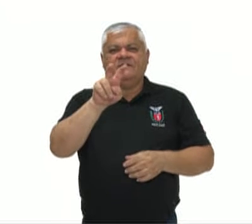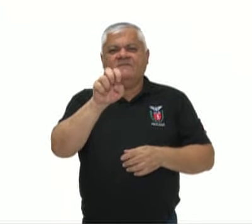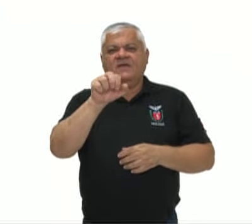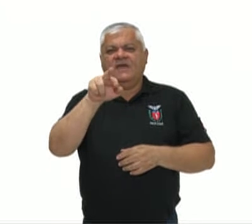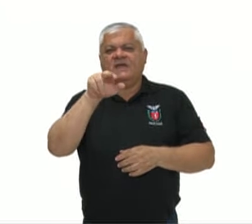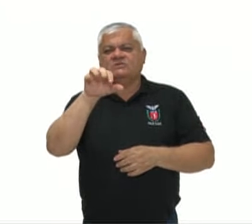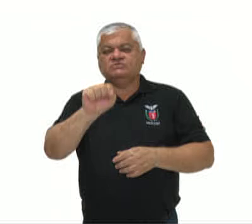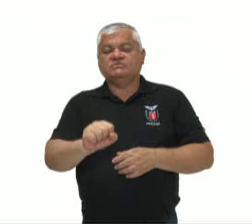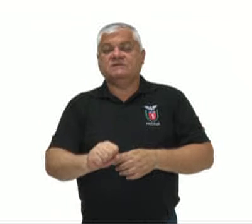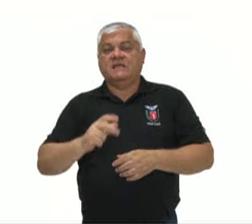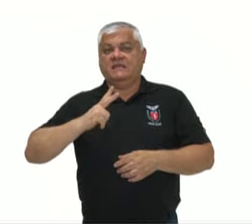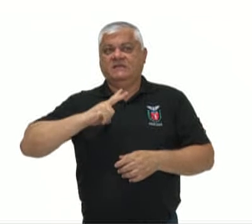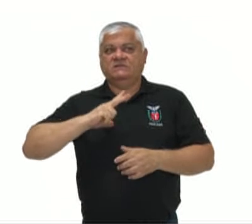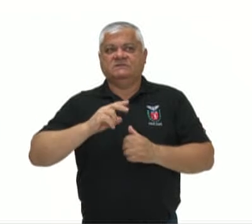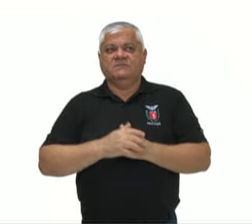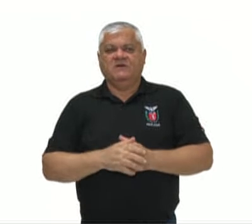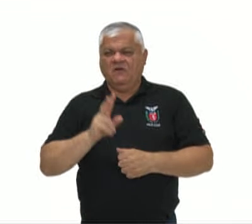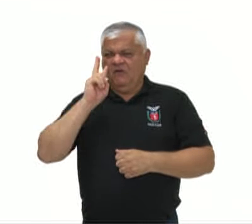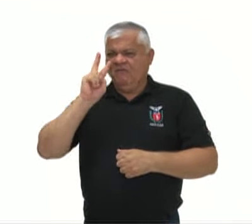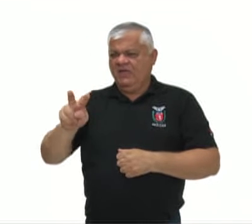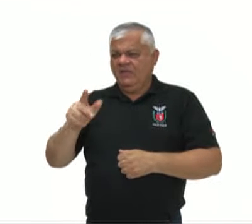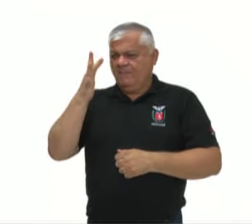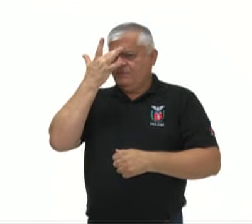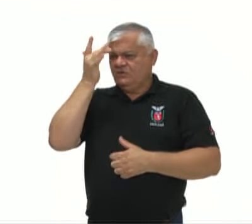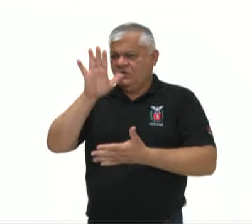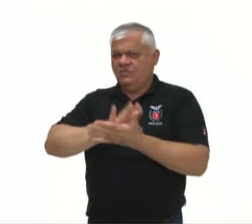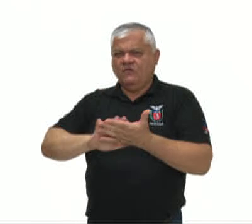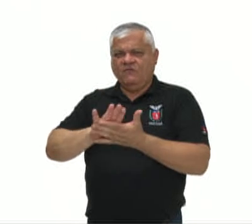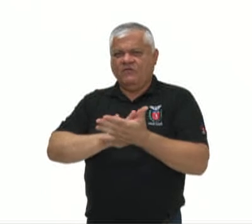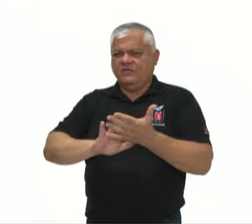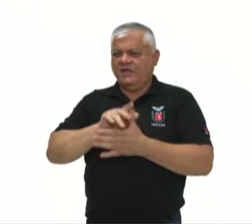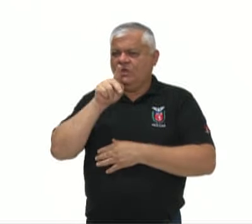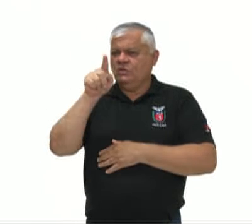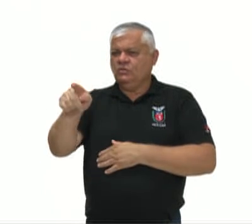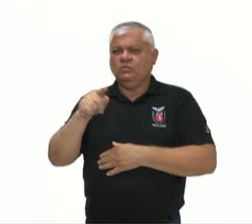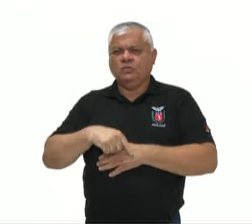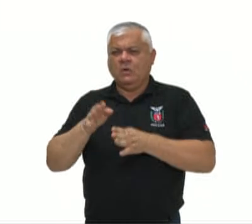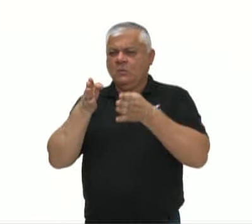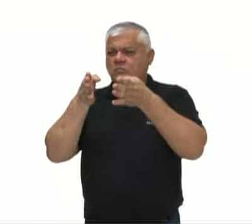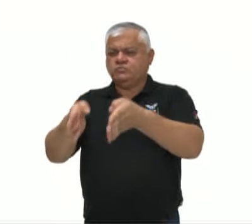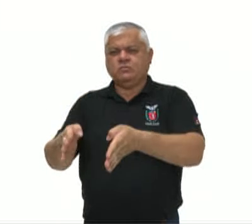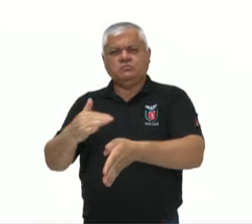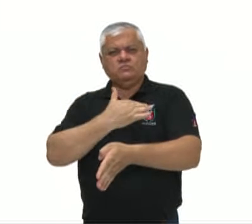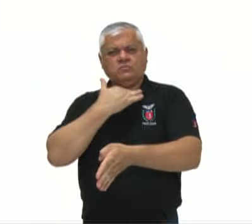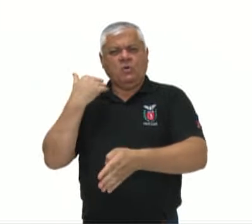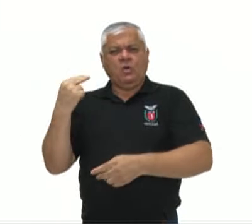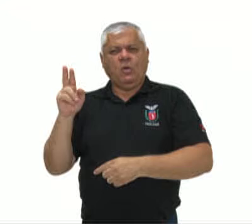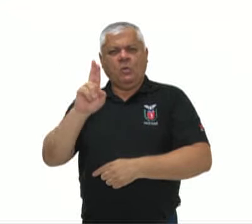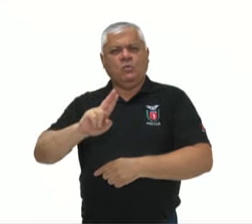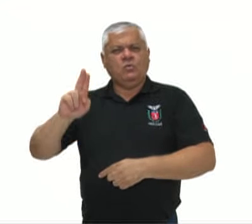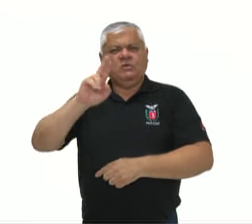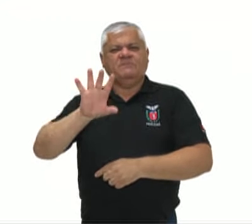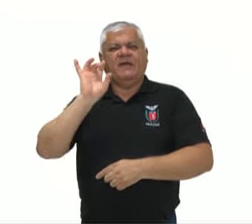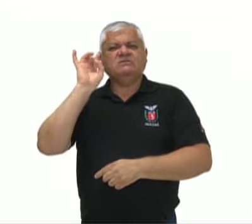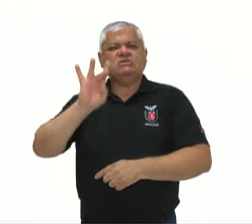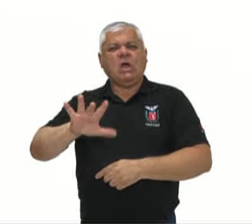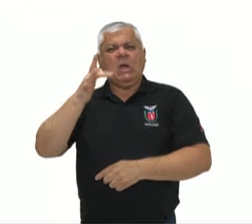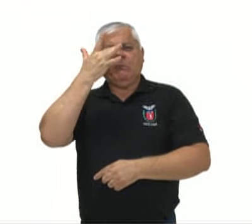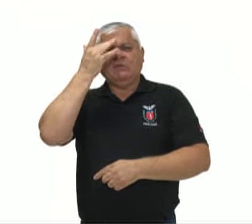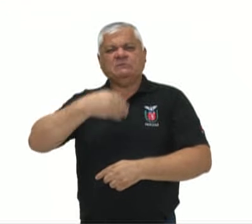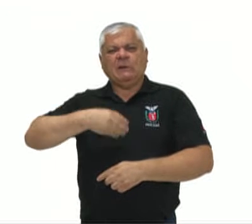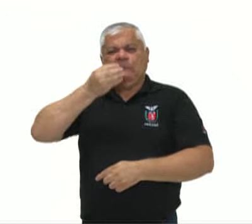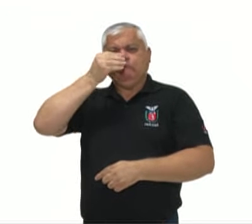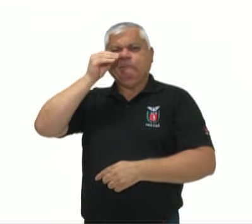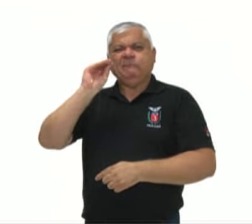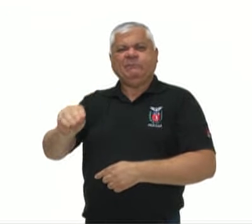Vês, ninguém assistiu ao formidável enterro da tua última quimera, somente a ingratidão, esta